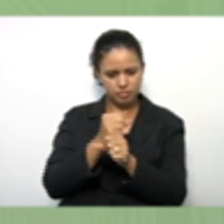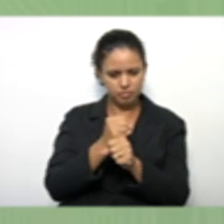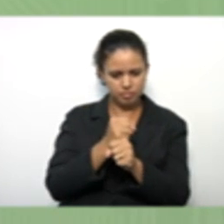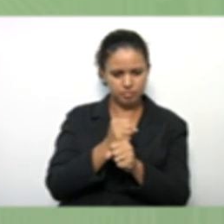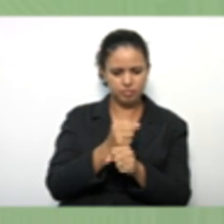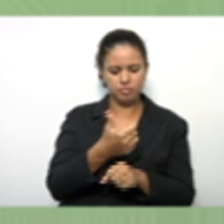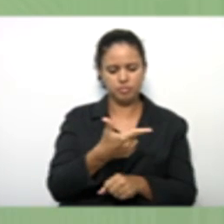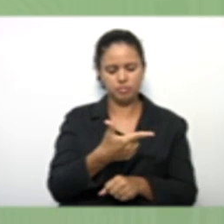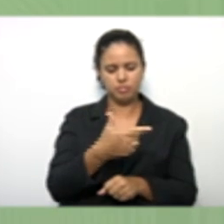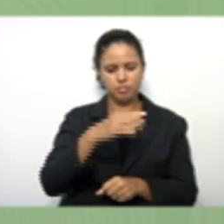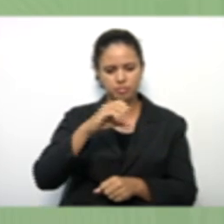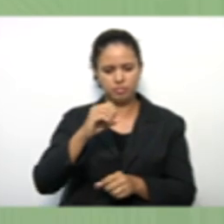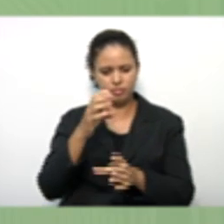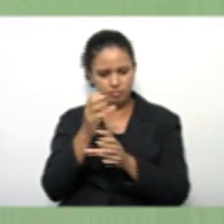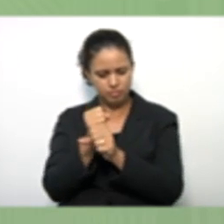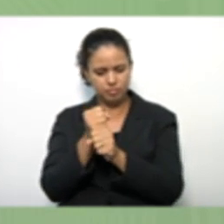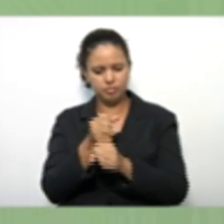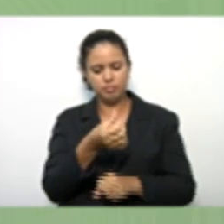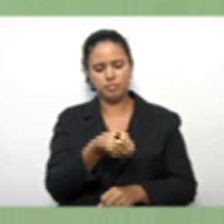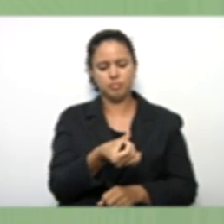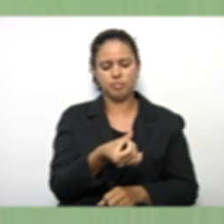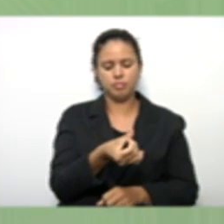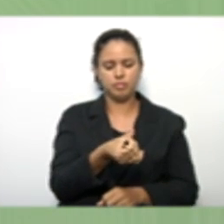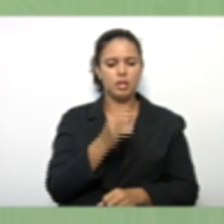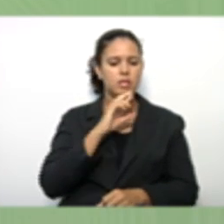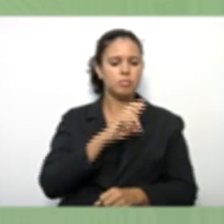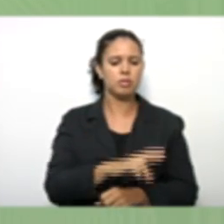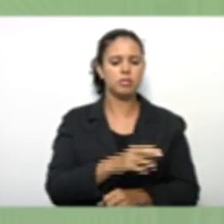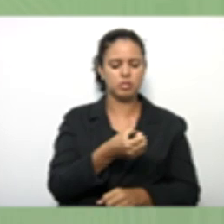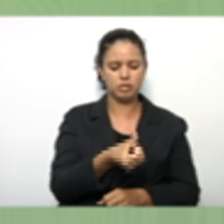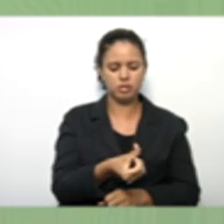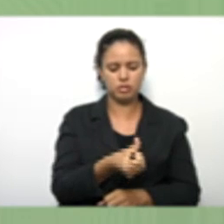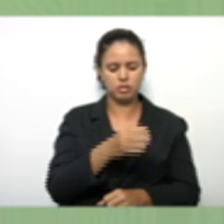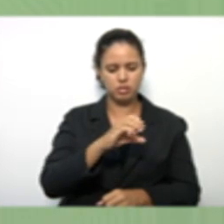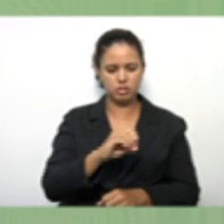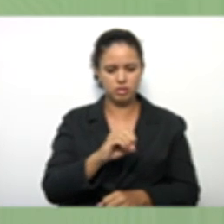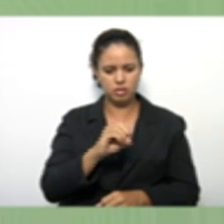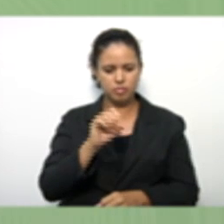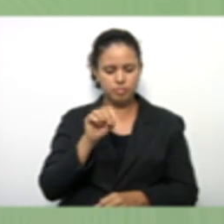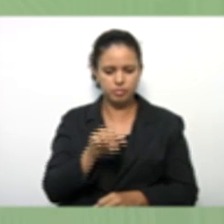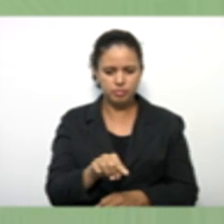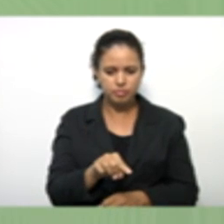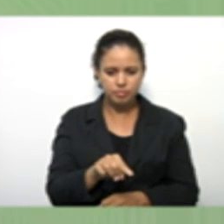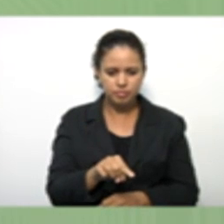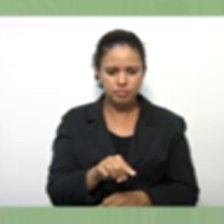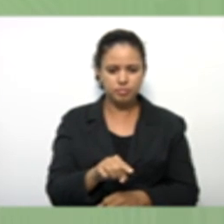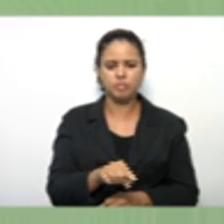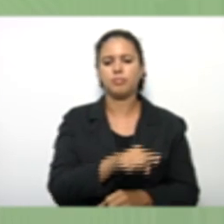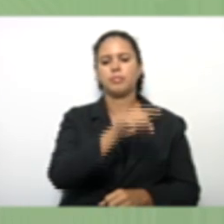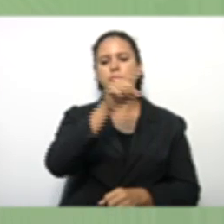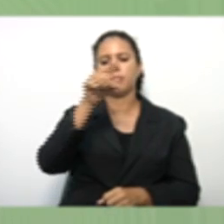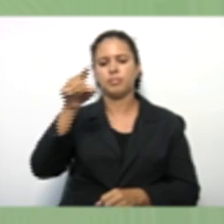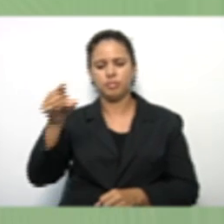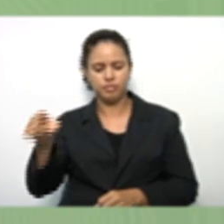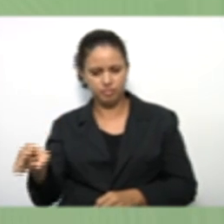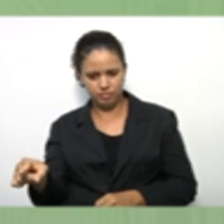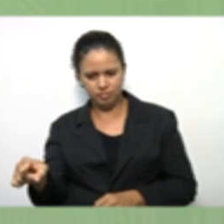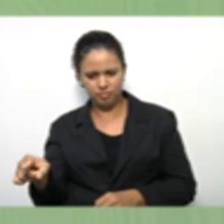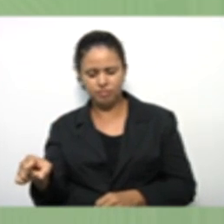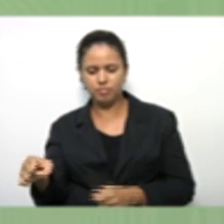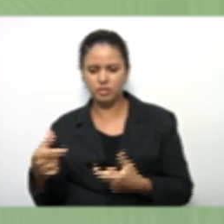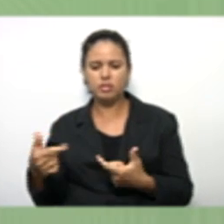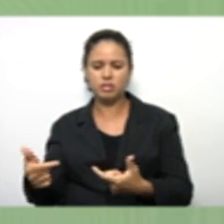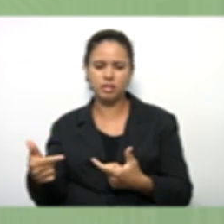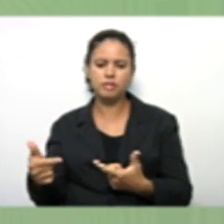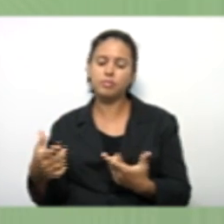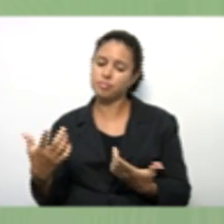mil. Isso, o total dos bens e direitos é 60 mil. Ufa, agora vamos para a parte mais chata.